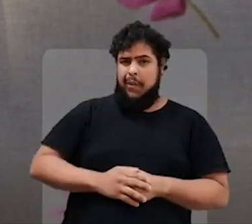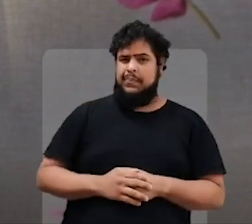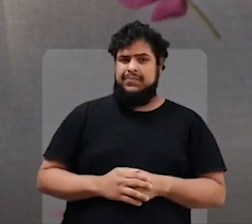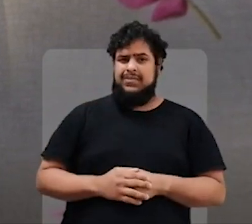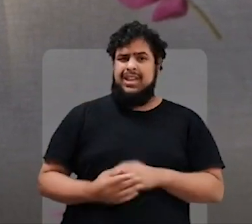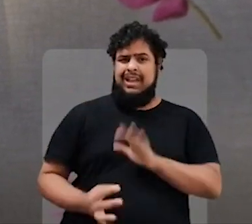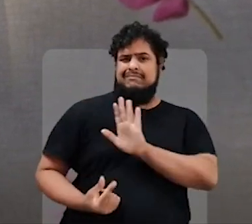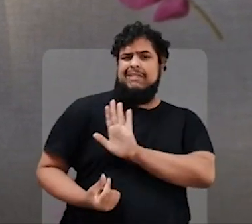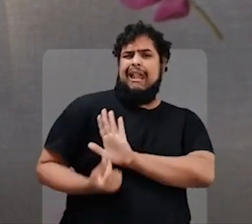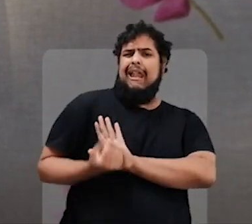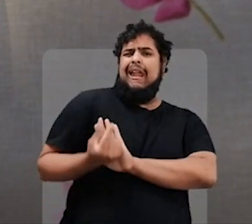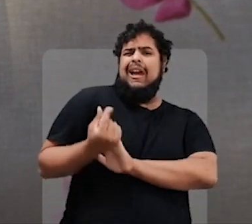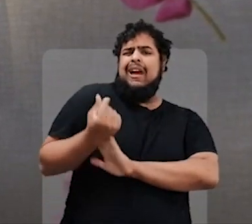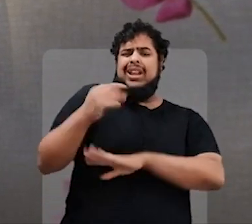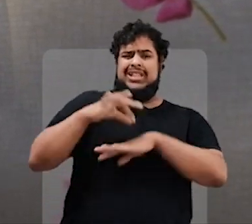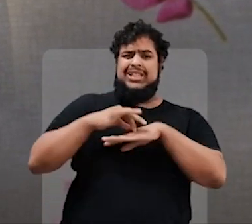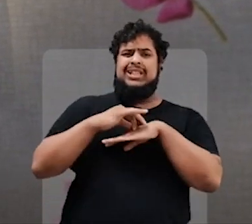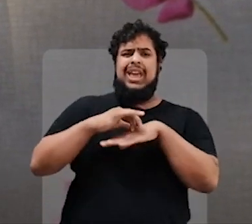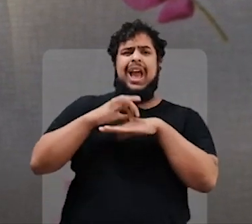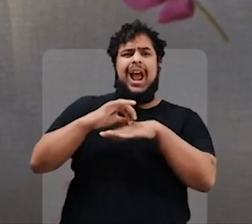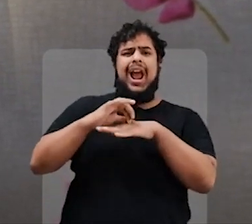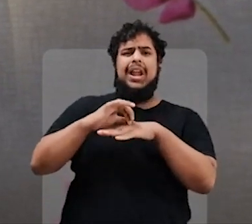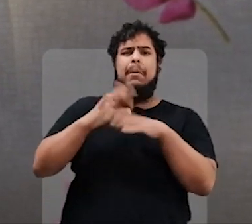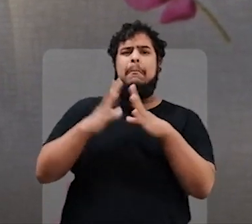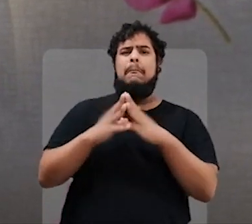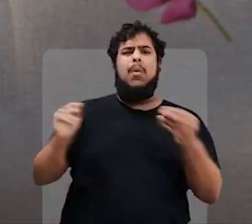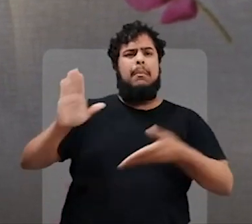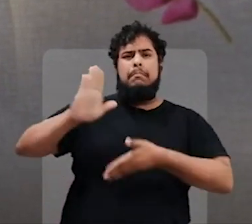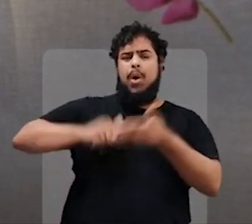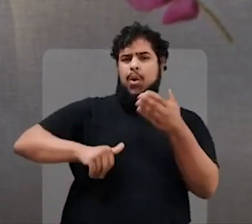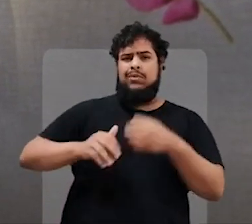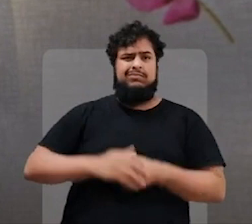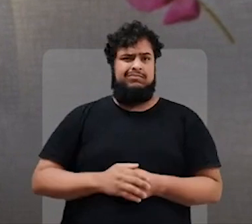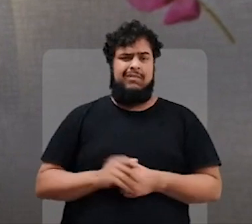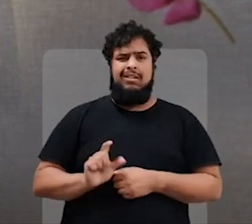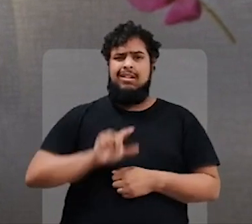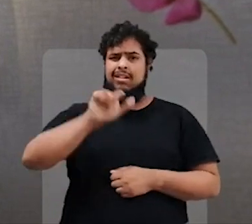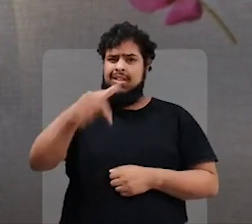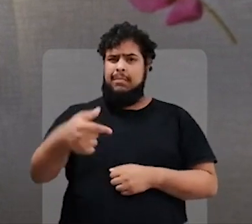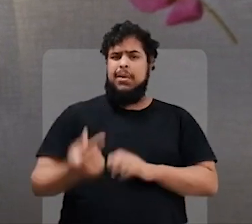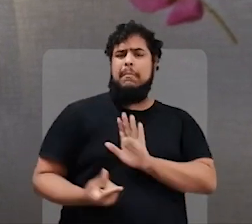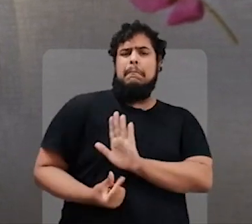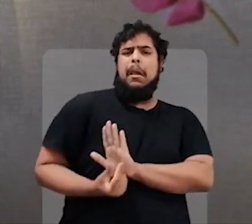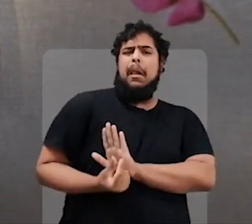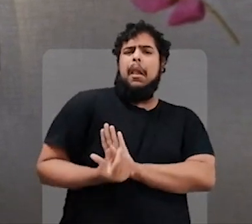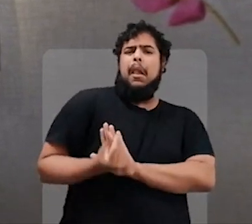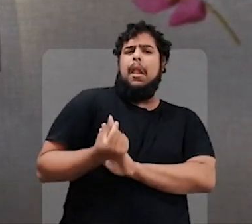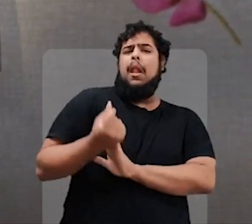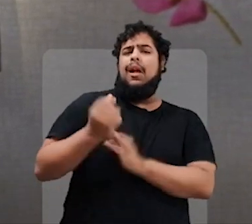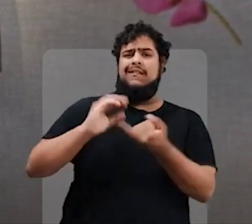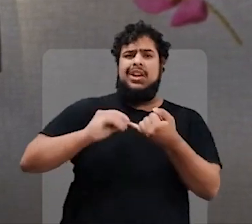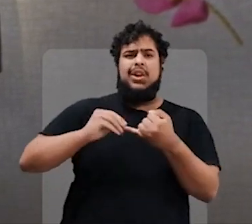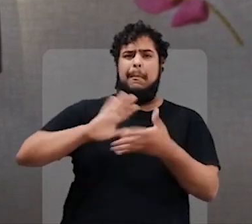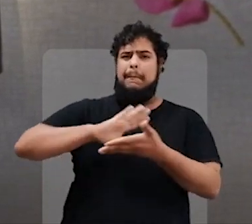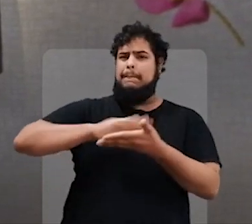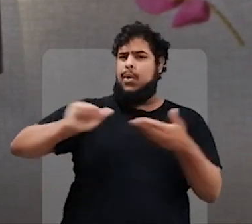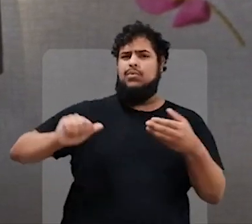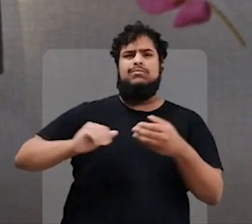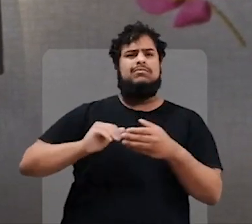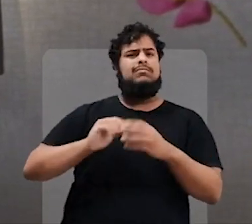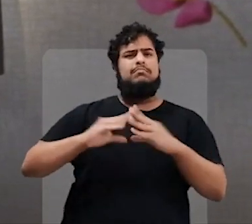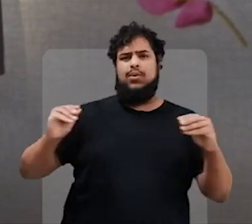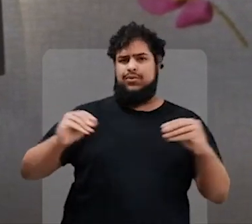Primeiro, a inflação fez a carne sumir do prato da população. Depois, o aumento dos preços fez sumir o